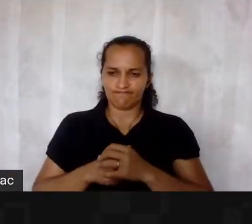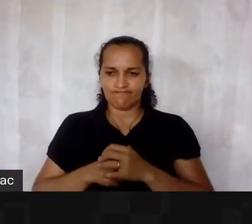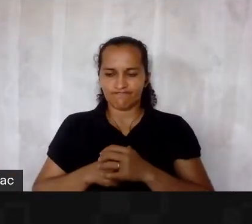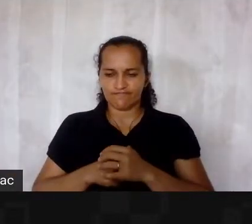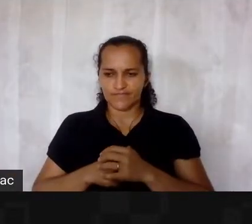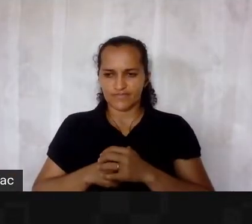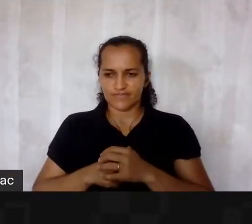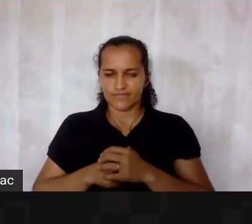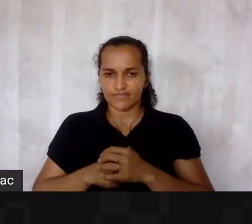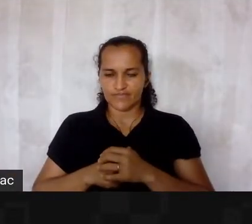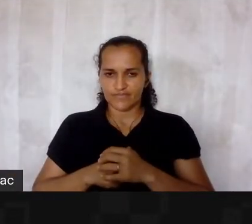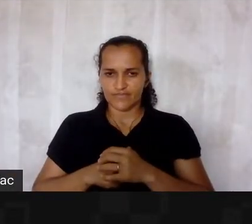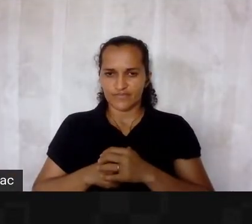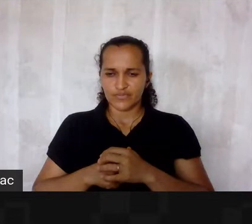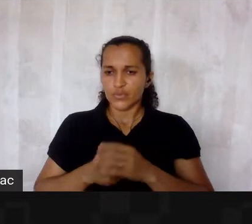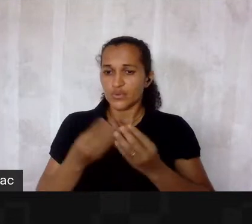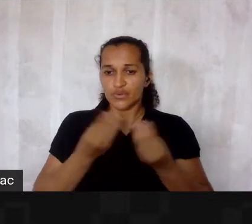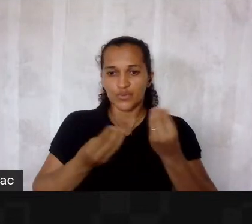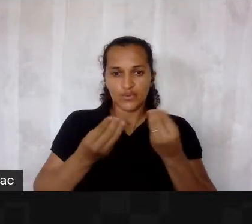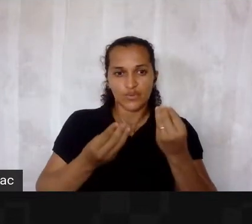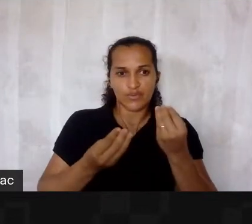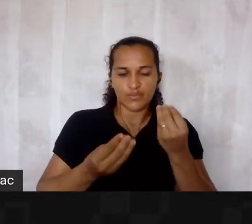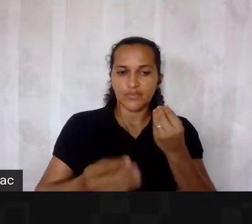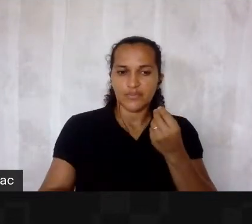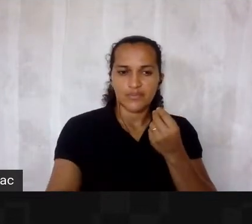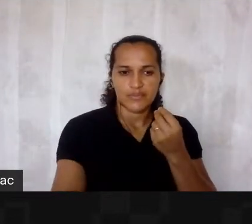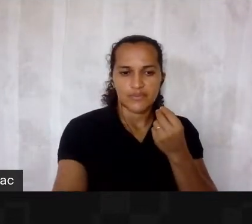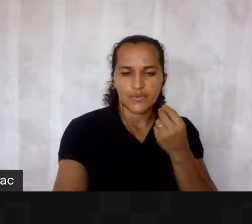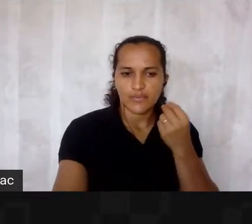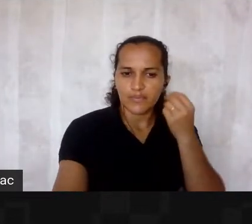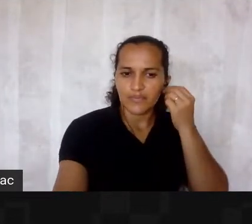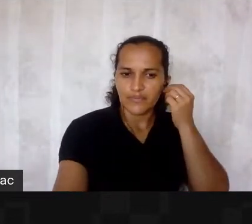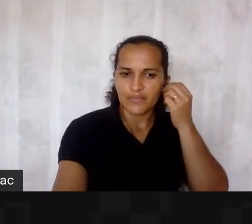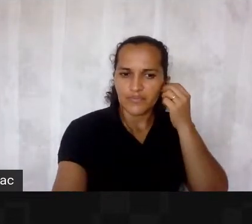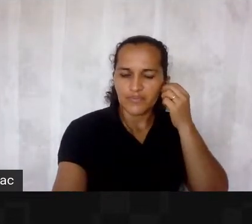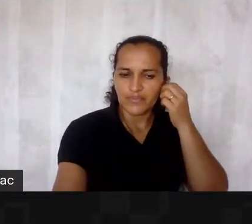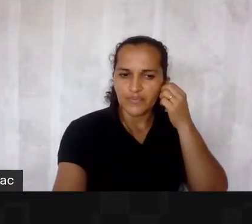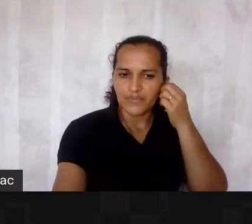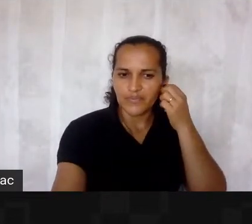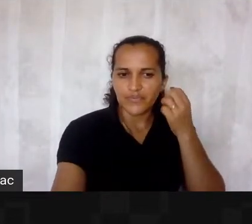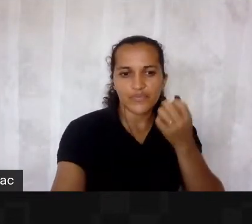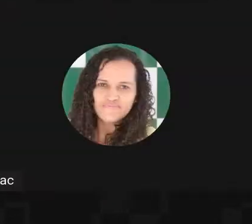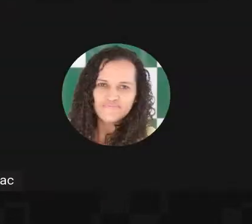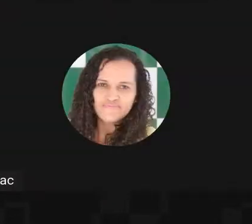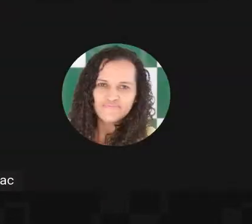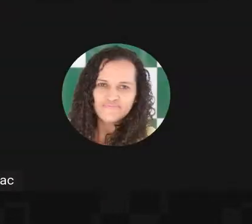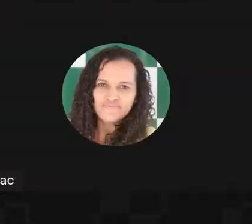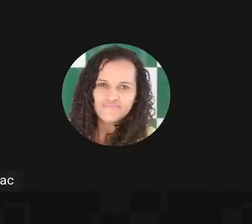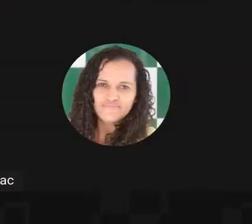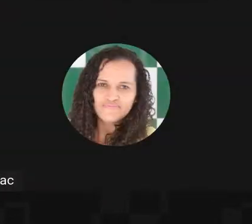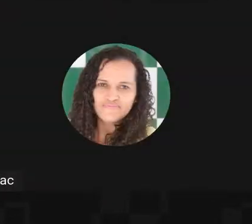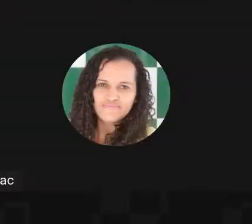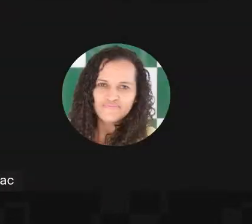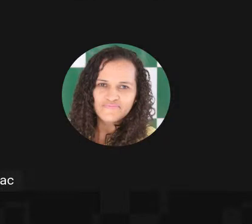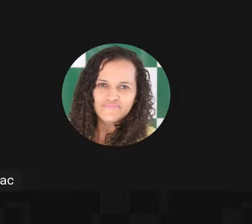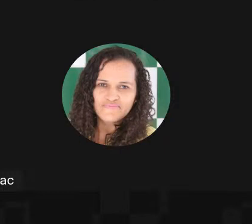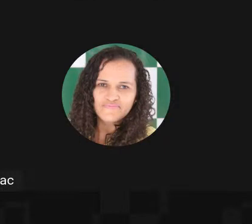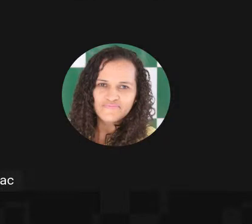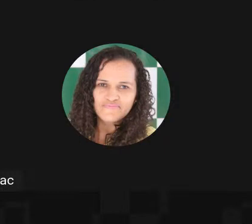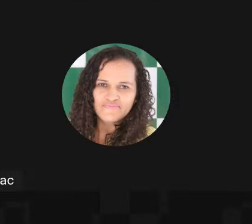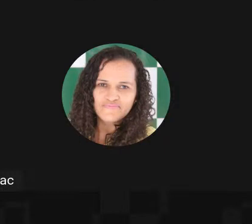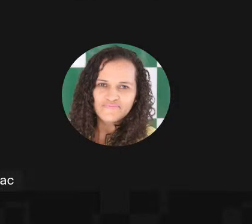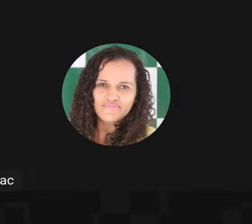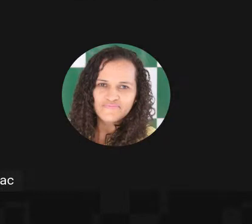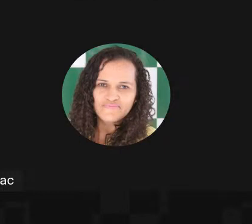Em relação à posição que os professores assumem, eles se colocam como protagonistas da reforma. E,